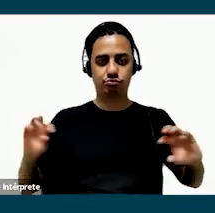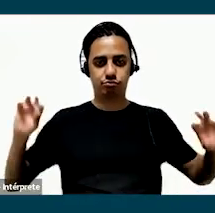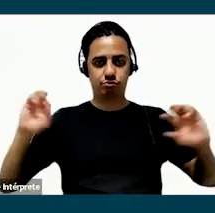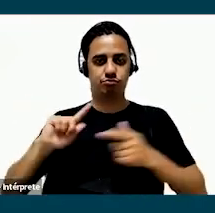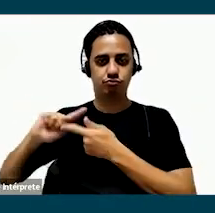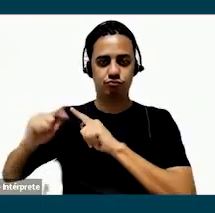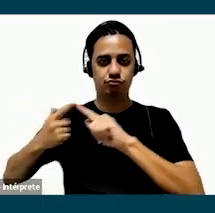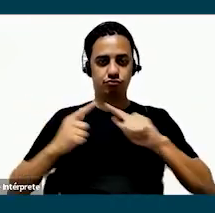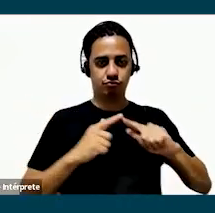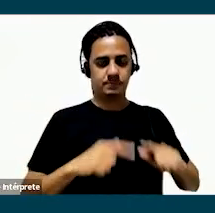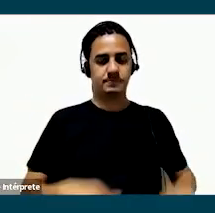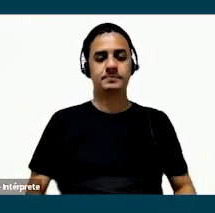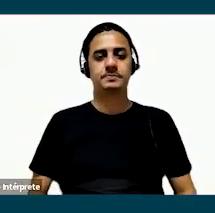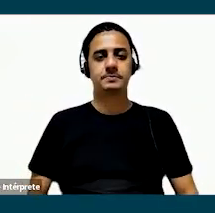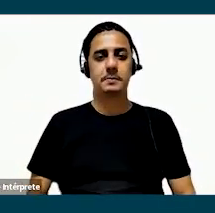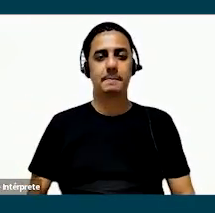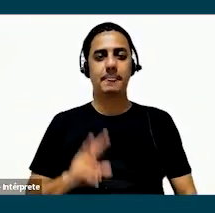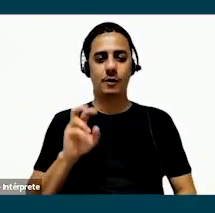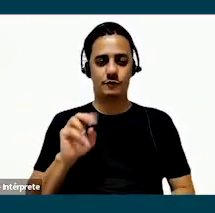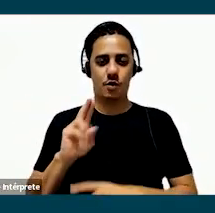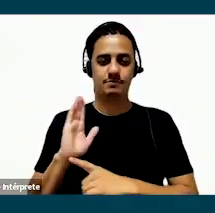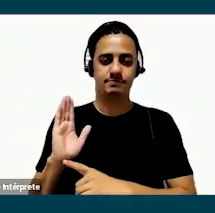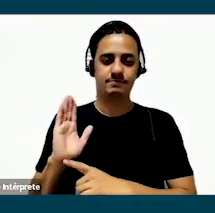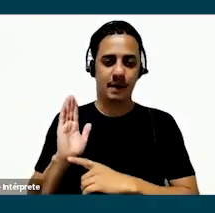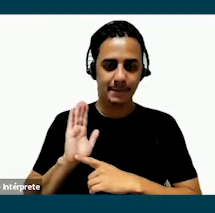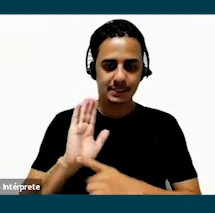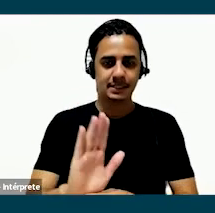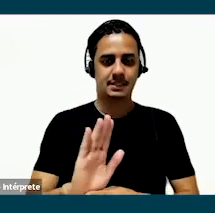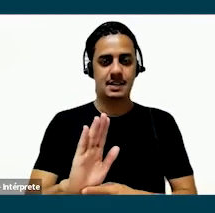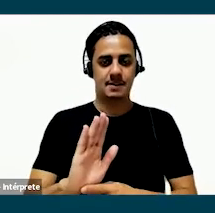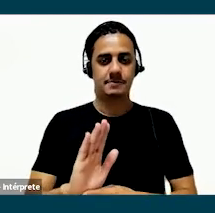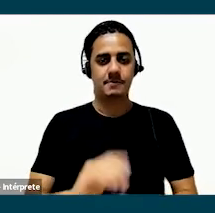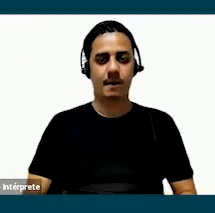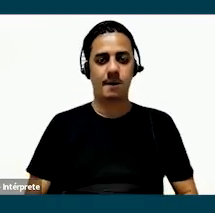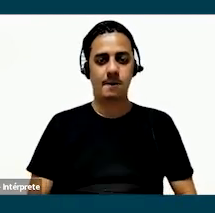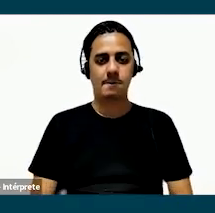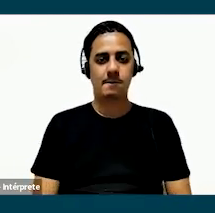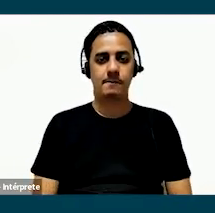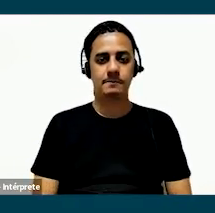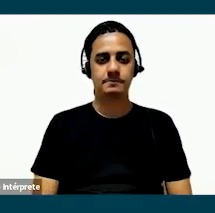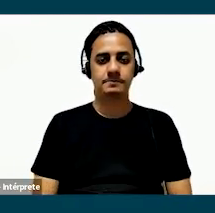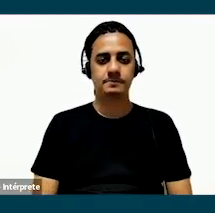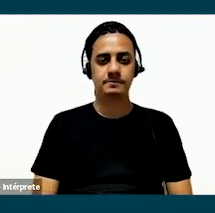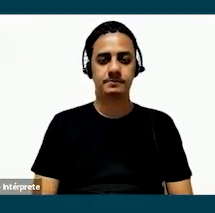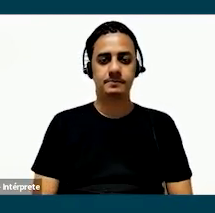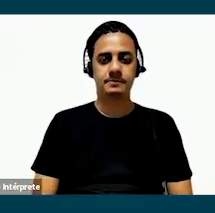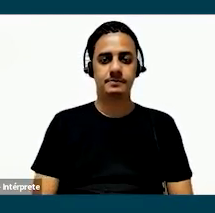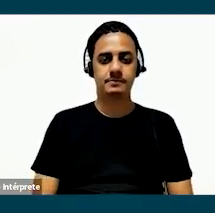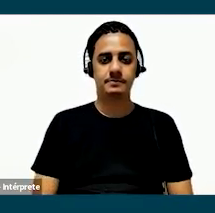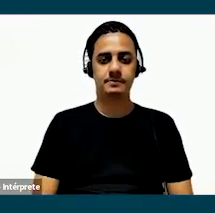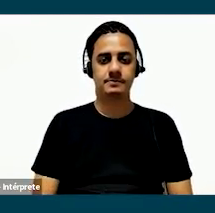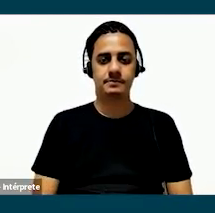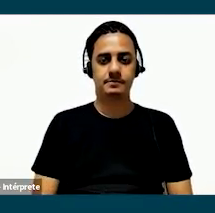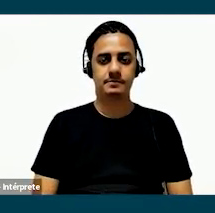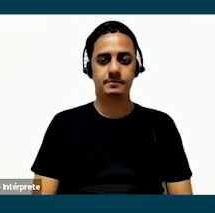com alguns símbolos geométricos coloridos. E eu vou projetar aqui para a gente começar essa conversa. Acho que todo